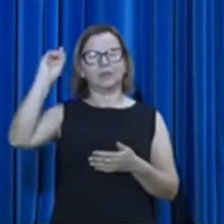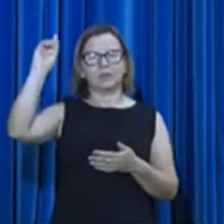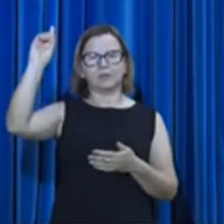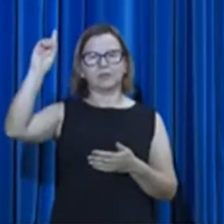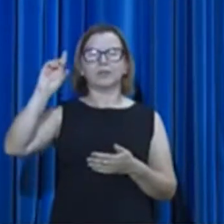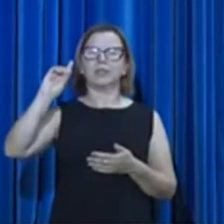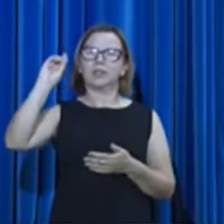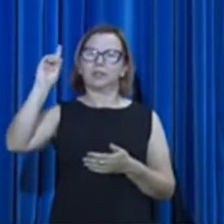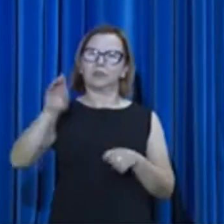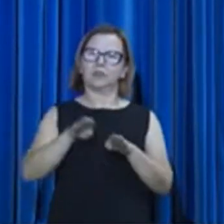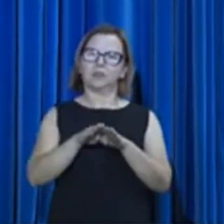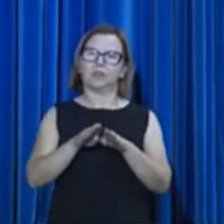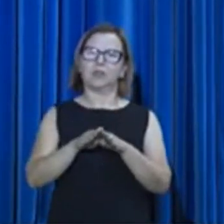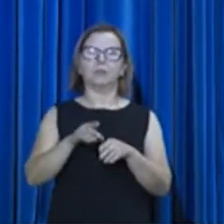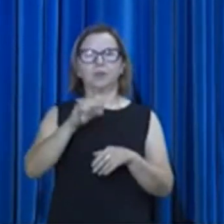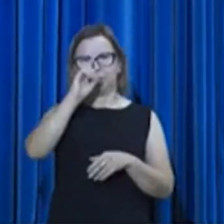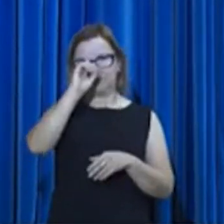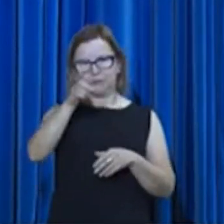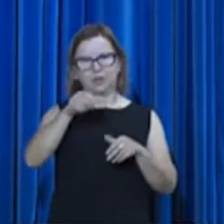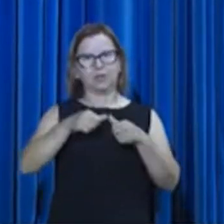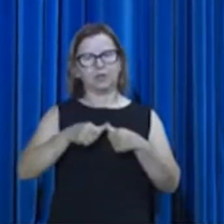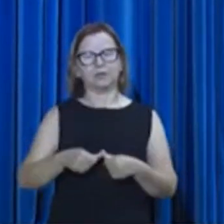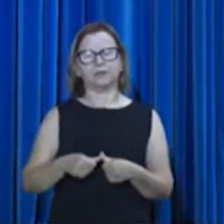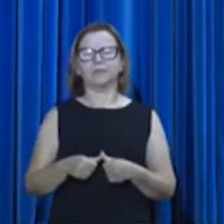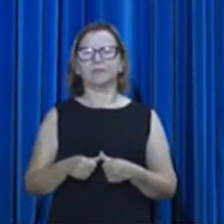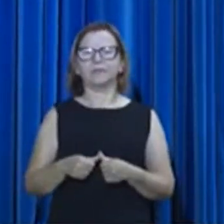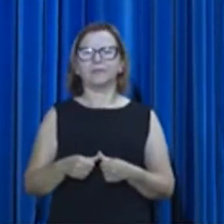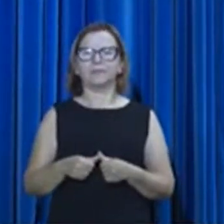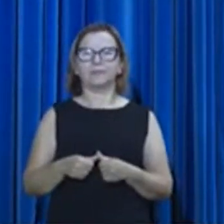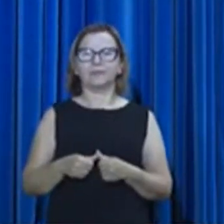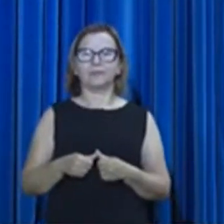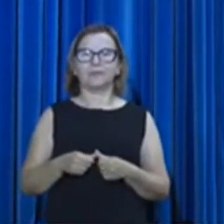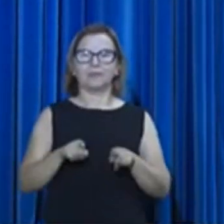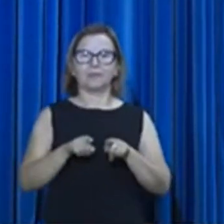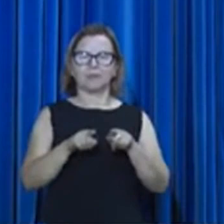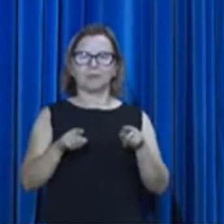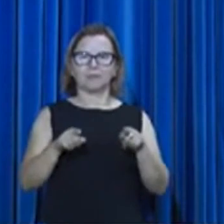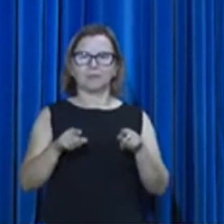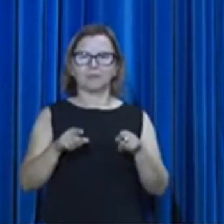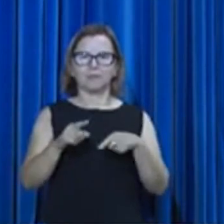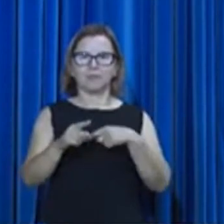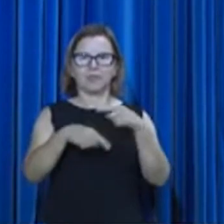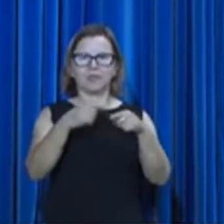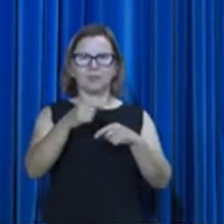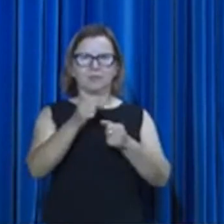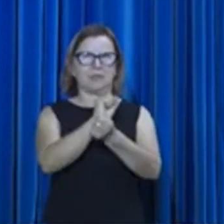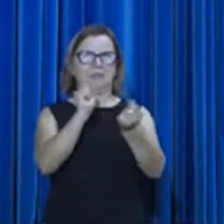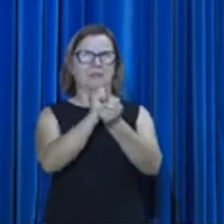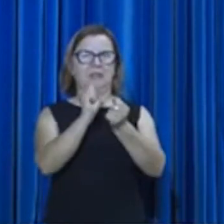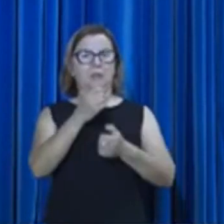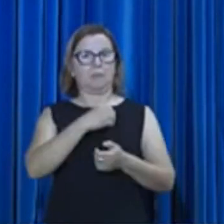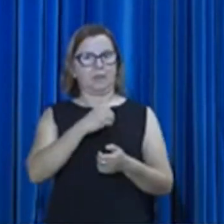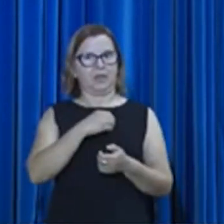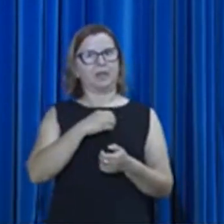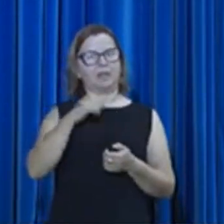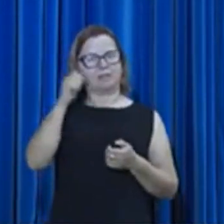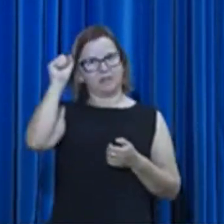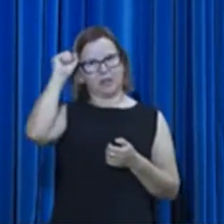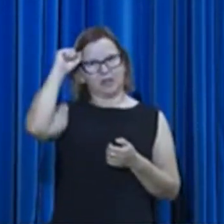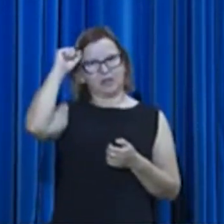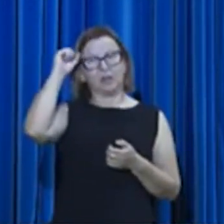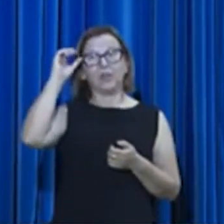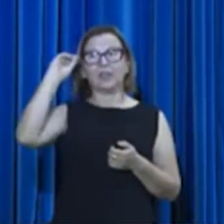também ordena isso. Mas logo após a rebeldia de Adão e Eva, Deus